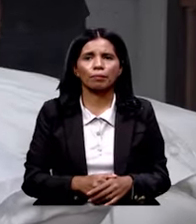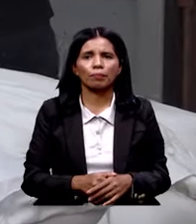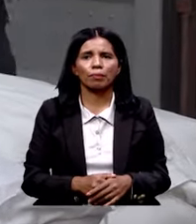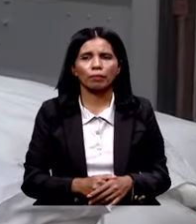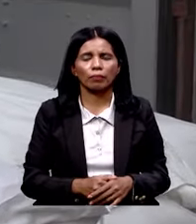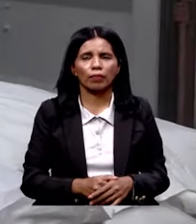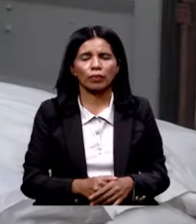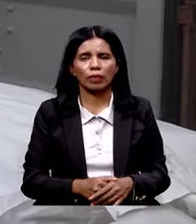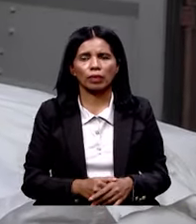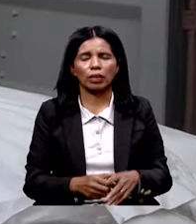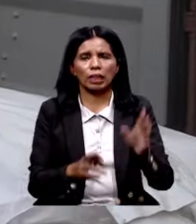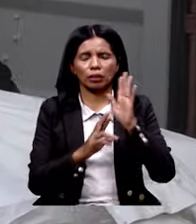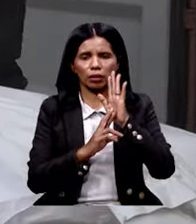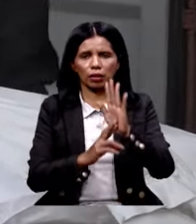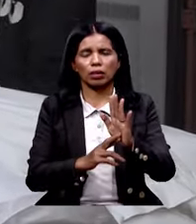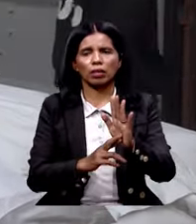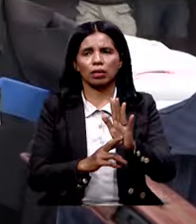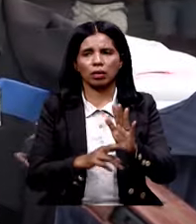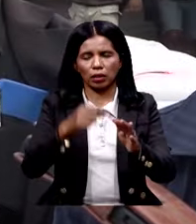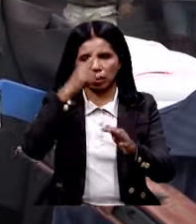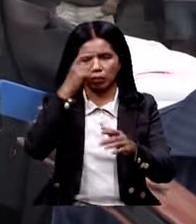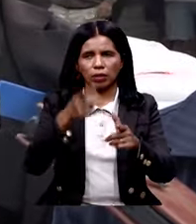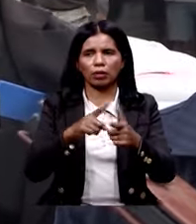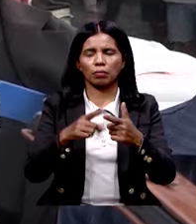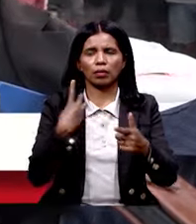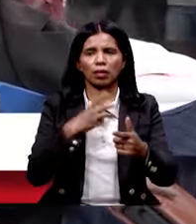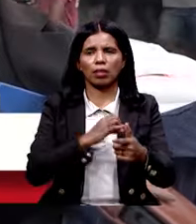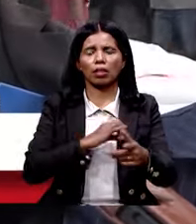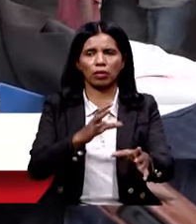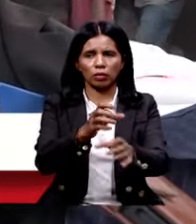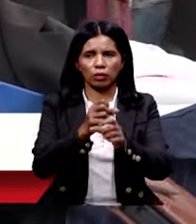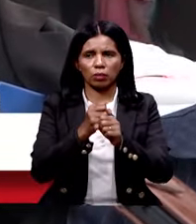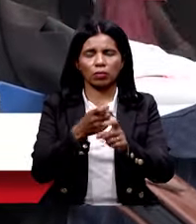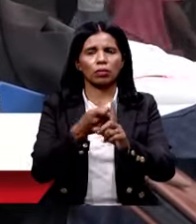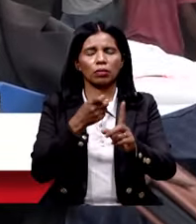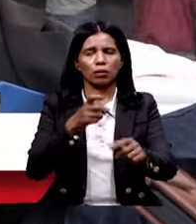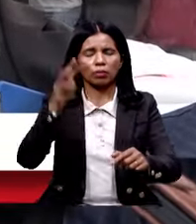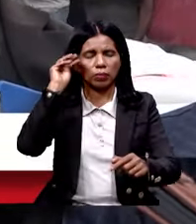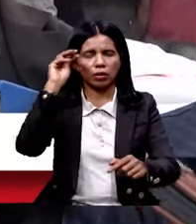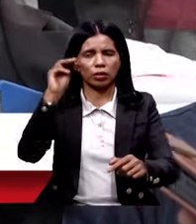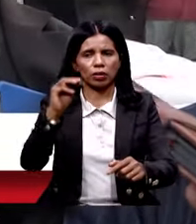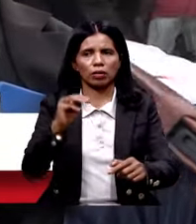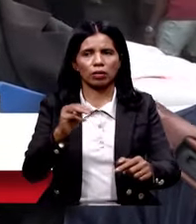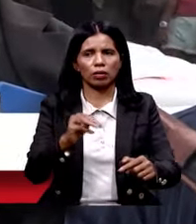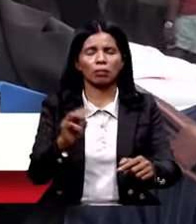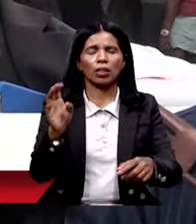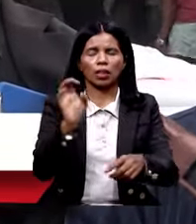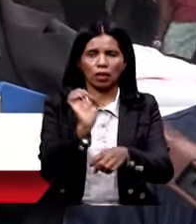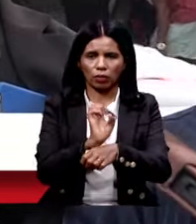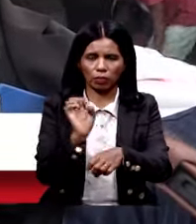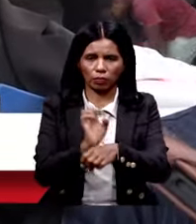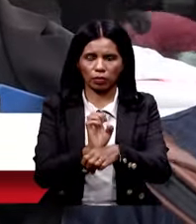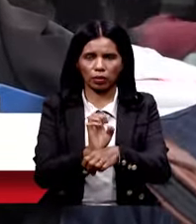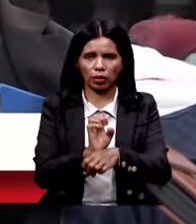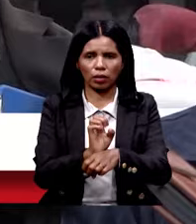Ou representa, também depois há uma orientação direta com o Ministro Coordenador Assuntos Econômicos,